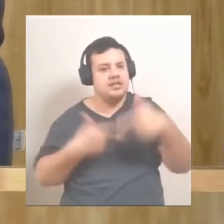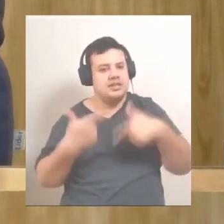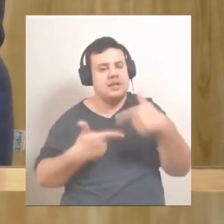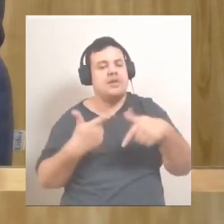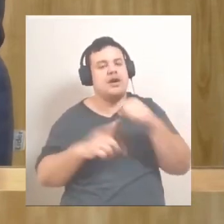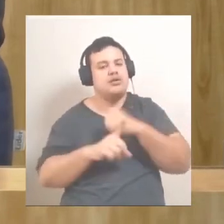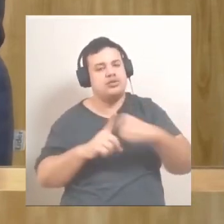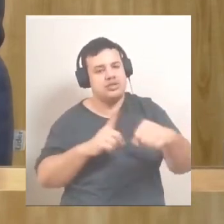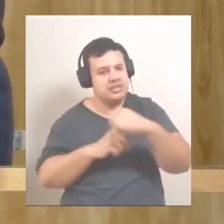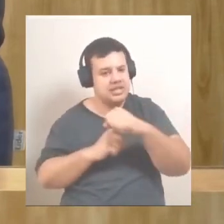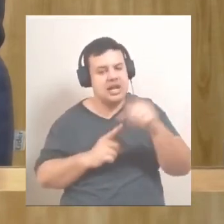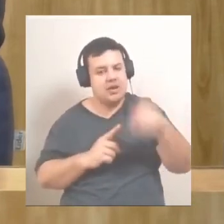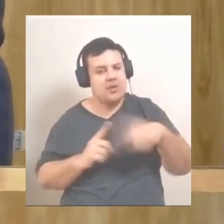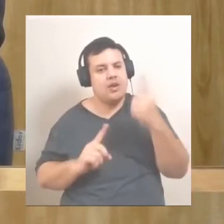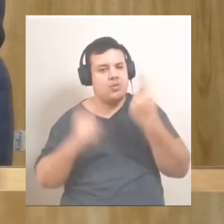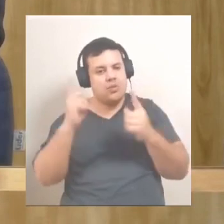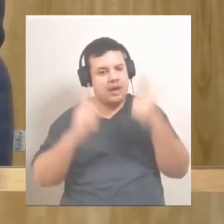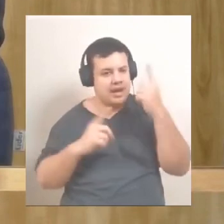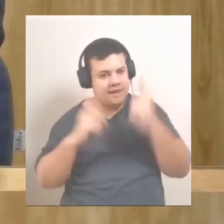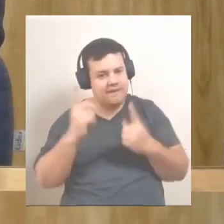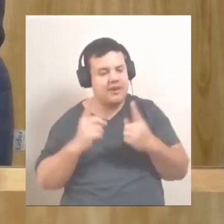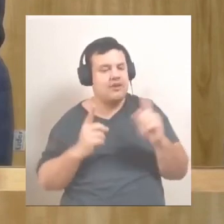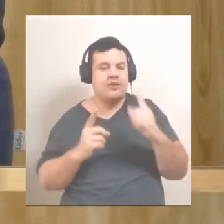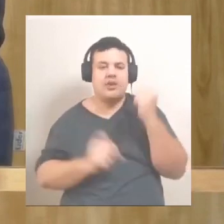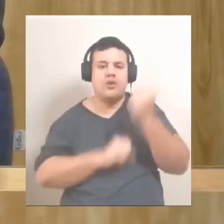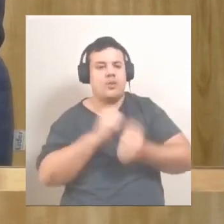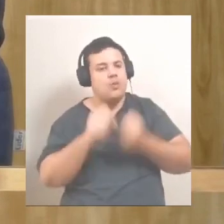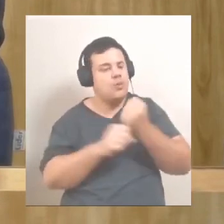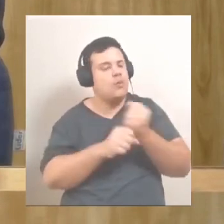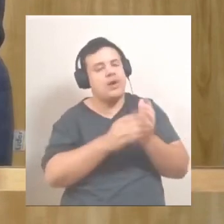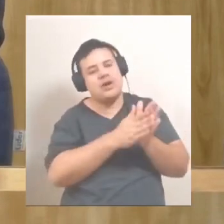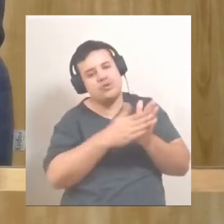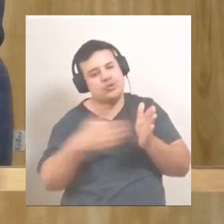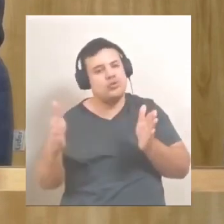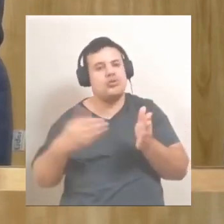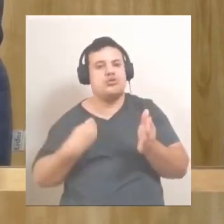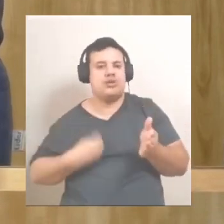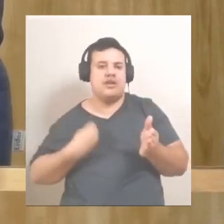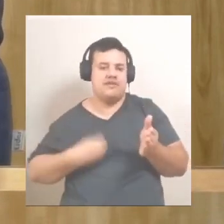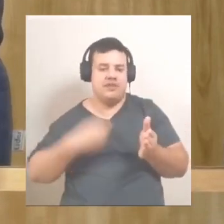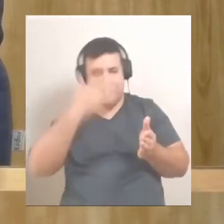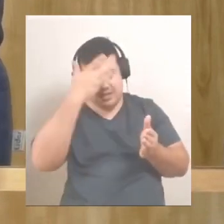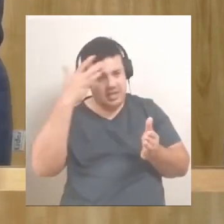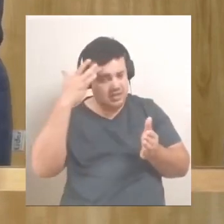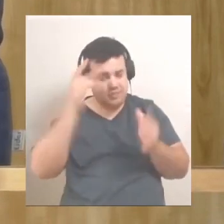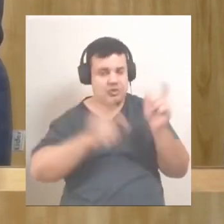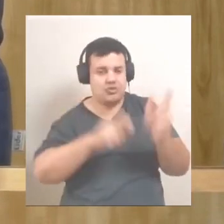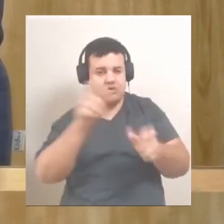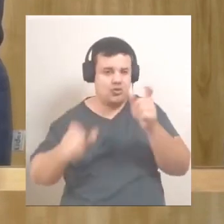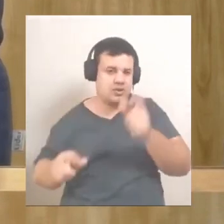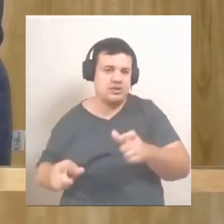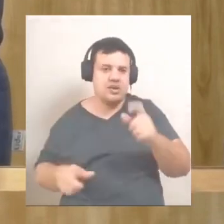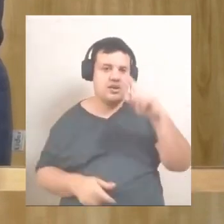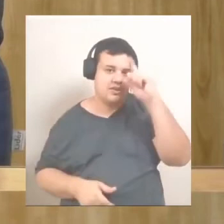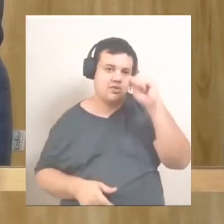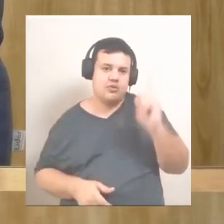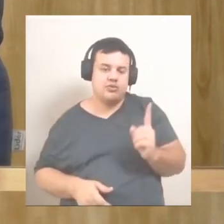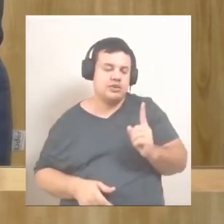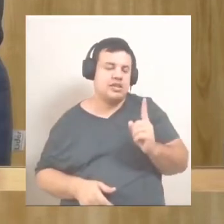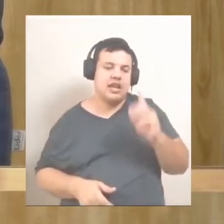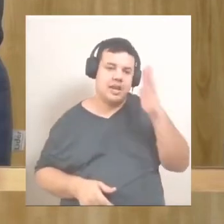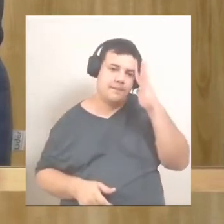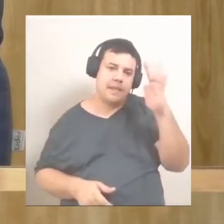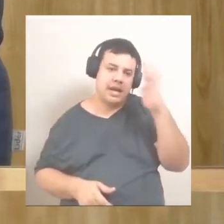acontece no carnaval, ele acontece no ano inteiro, ele acontece na vida das pessoas. Eu não tenho ideia, imagino